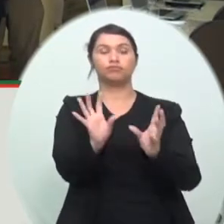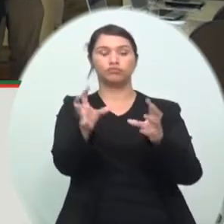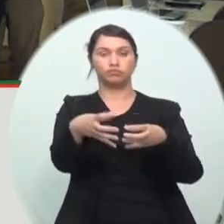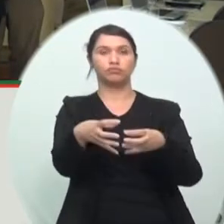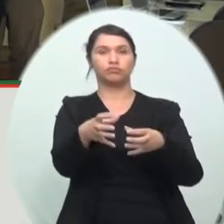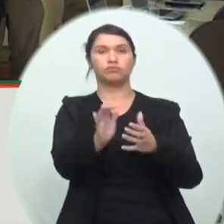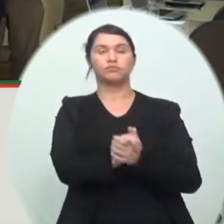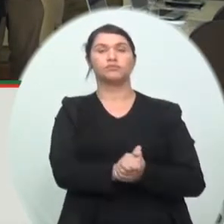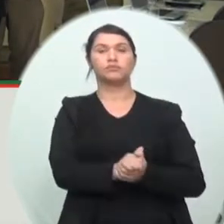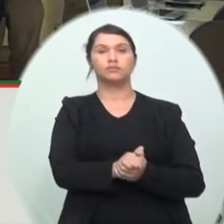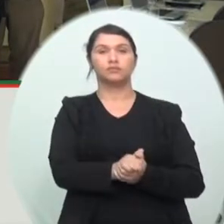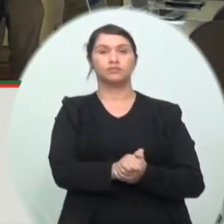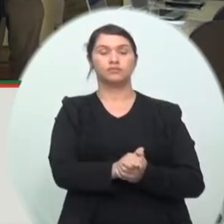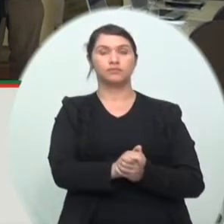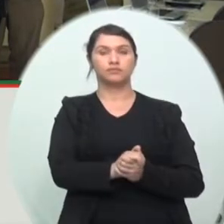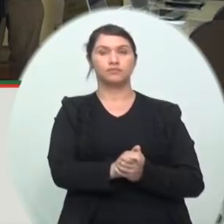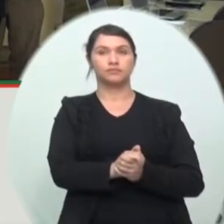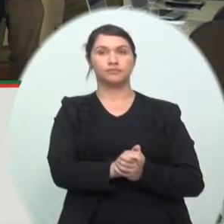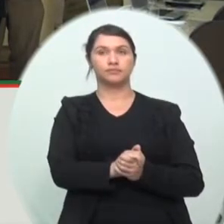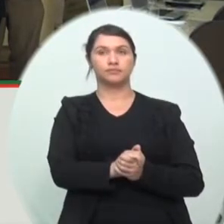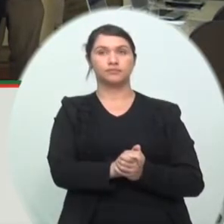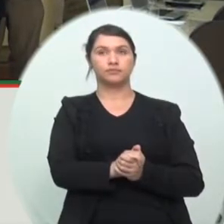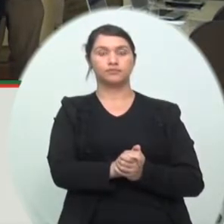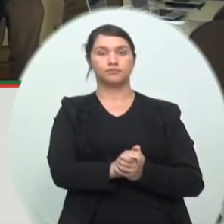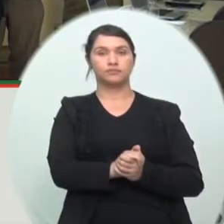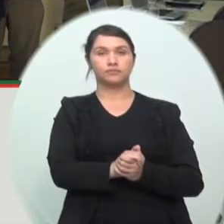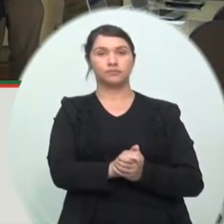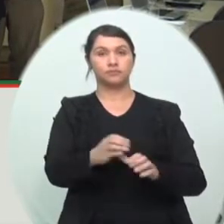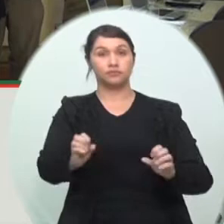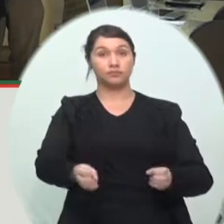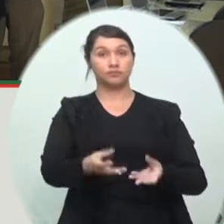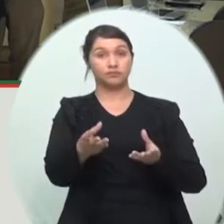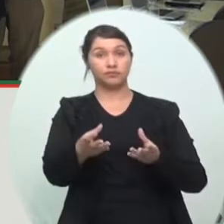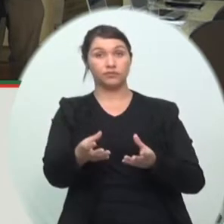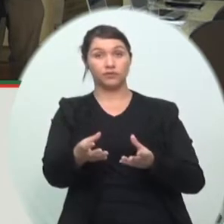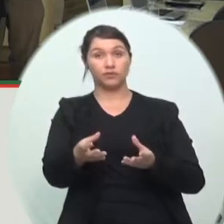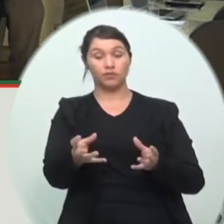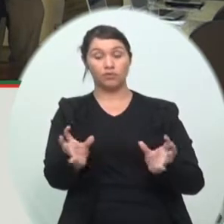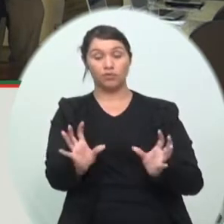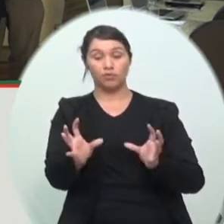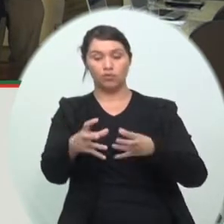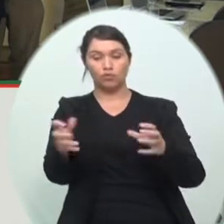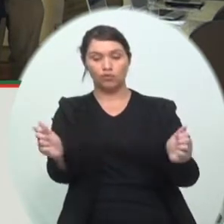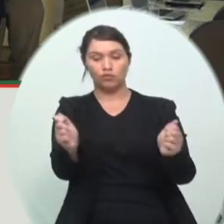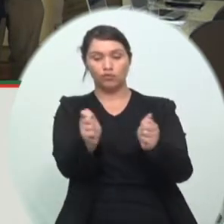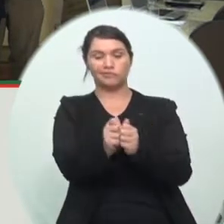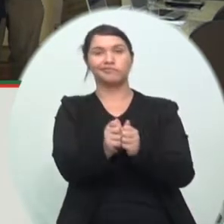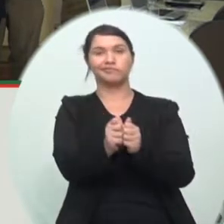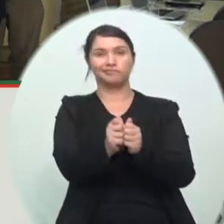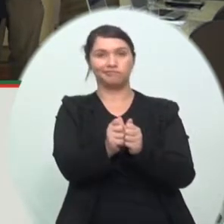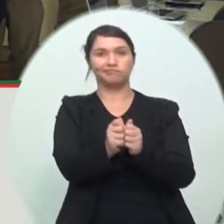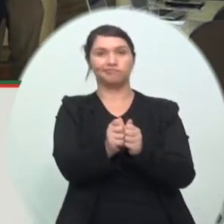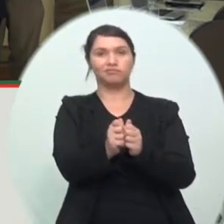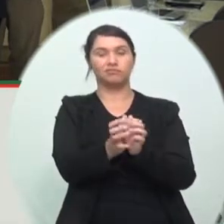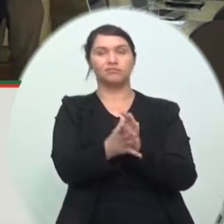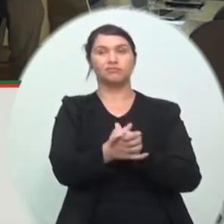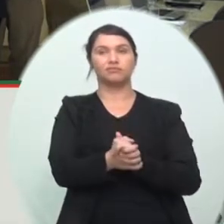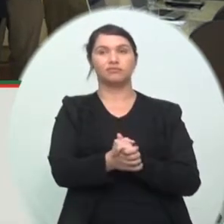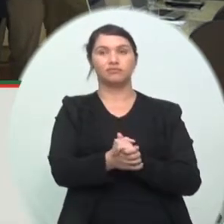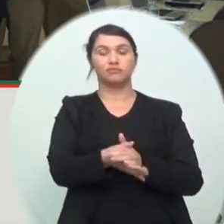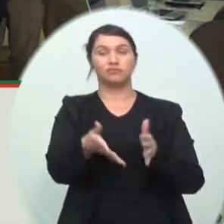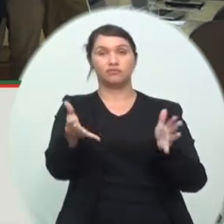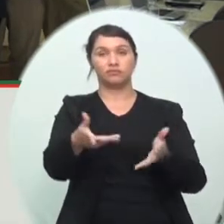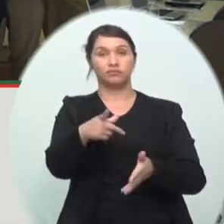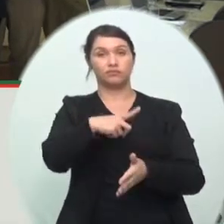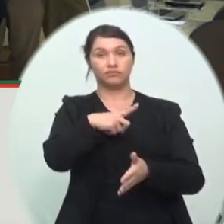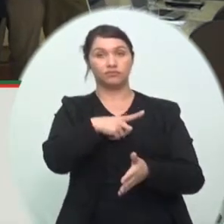os resultados de proximidade e também de proatividade e principalmente de pronta resposta. Hoje nós temos